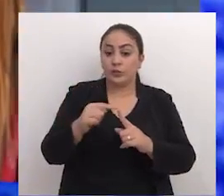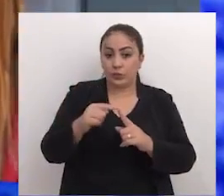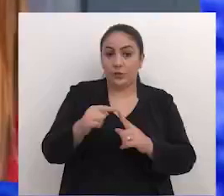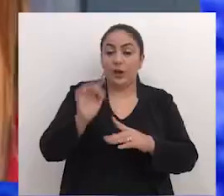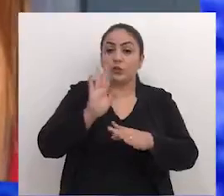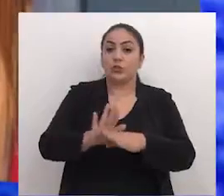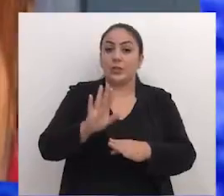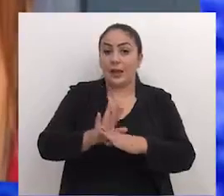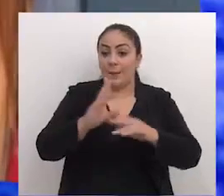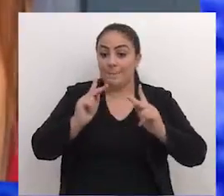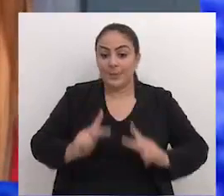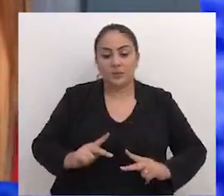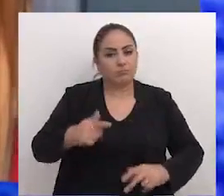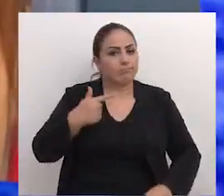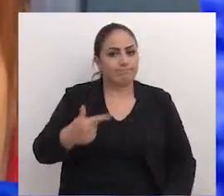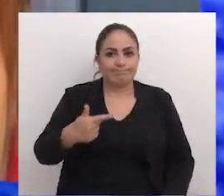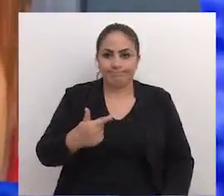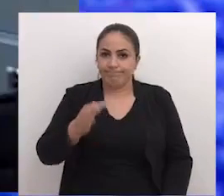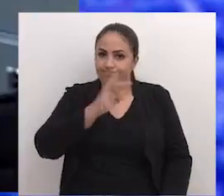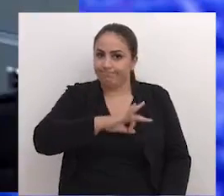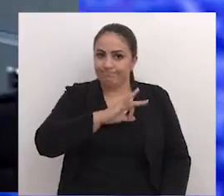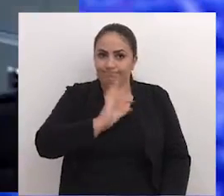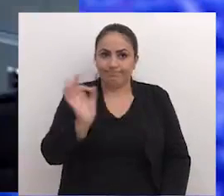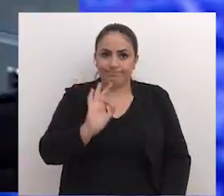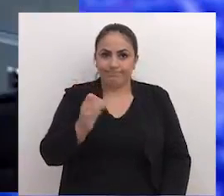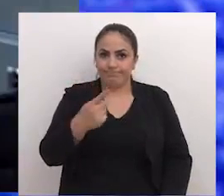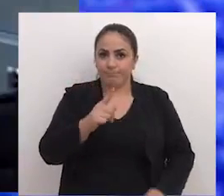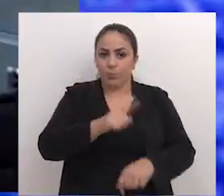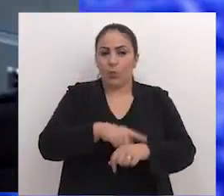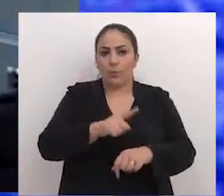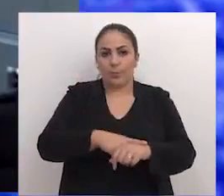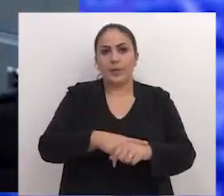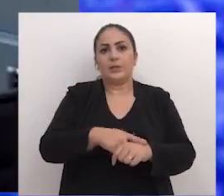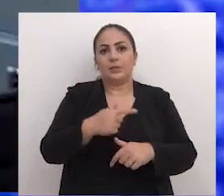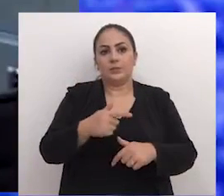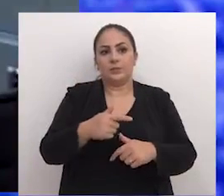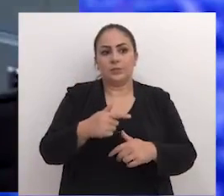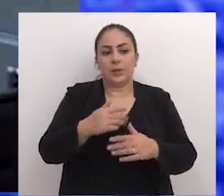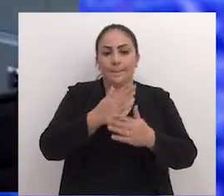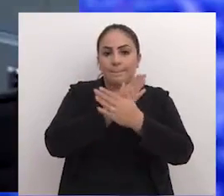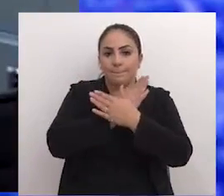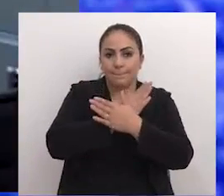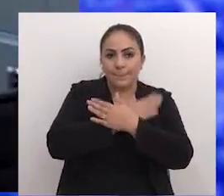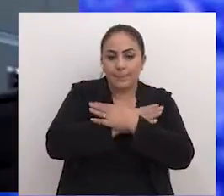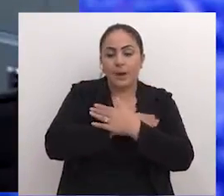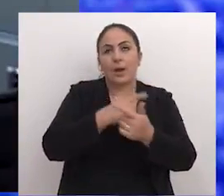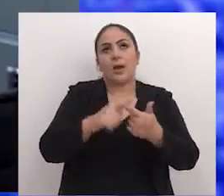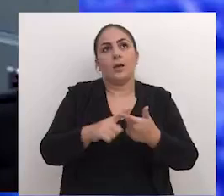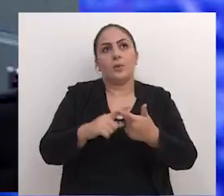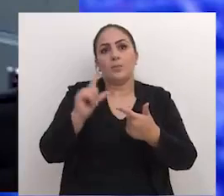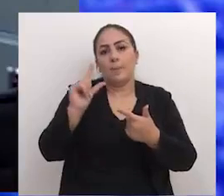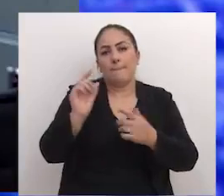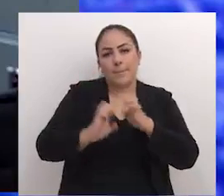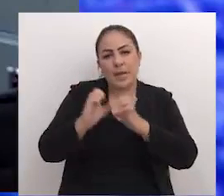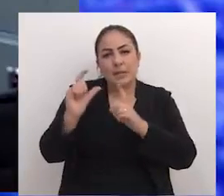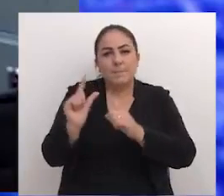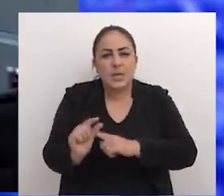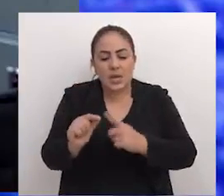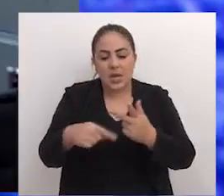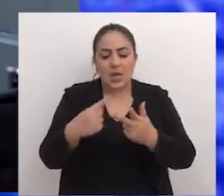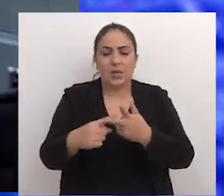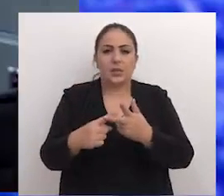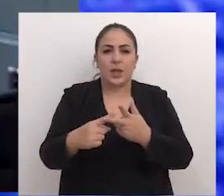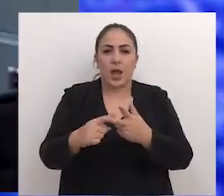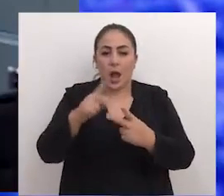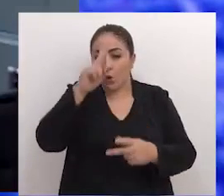socorrer, auxiliar aquelas pessoas que não têm renda neste momento, os desempregados, os microempreendedores individuais,